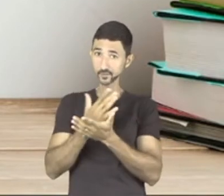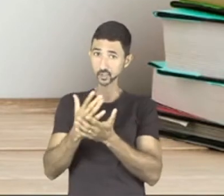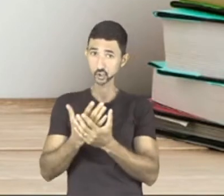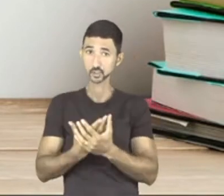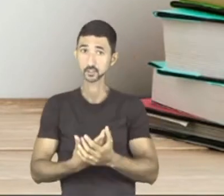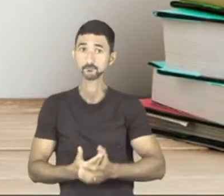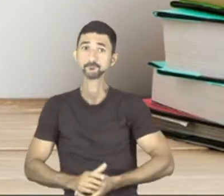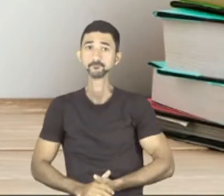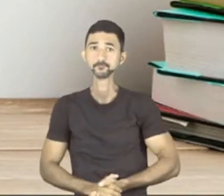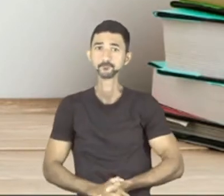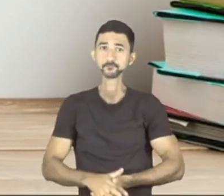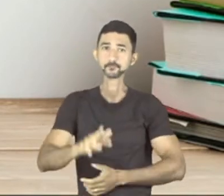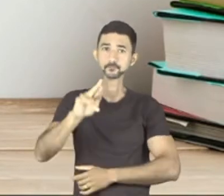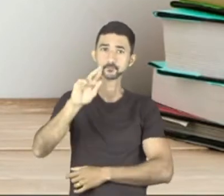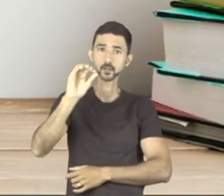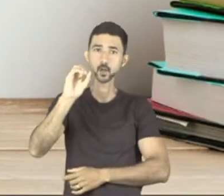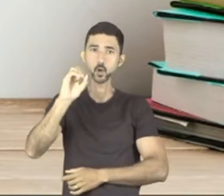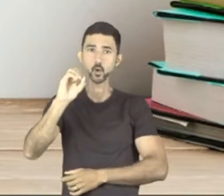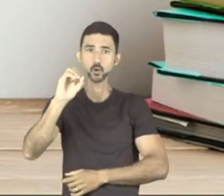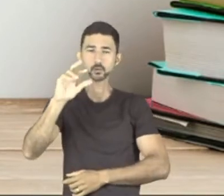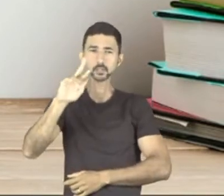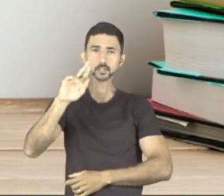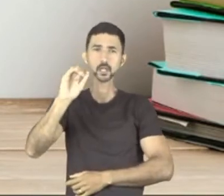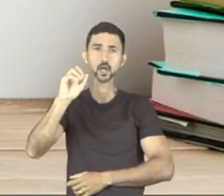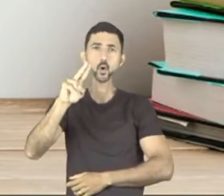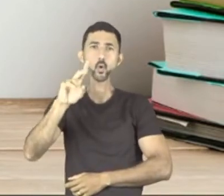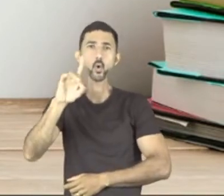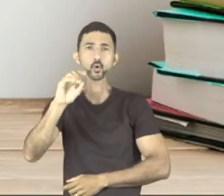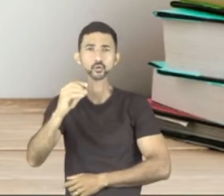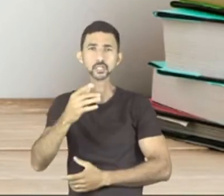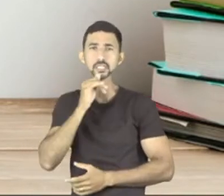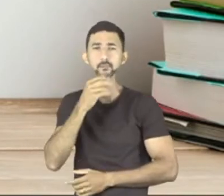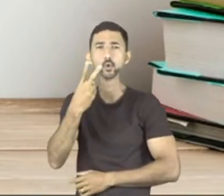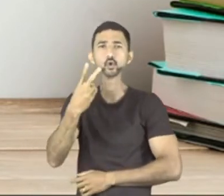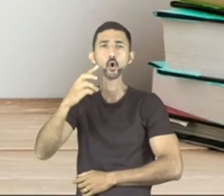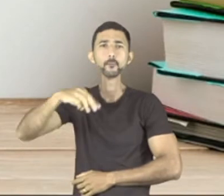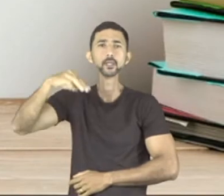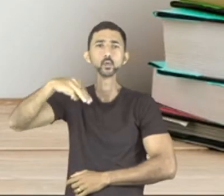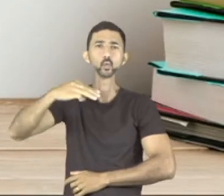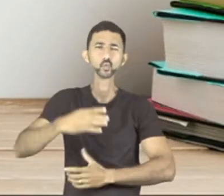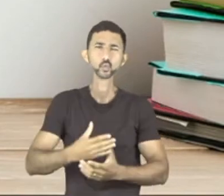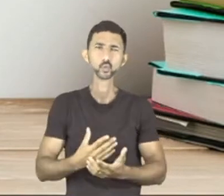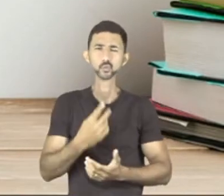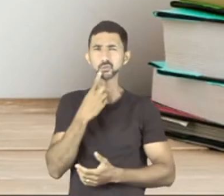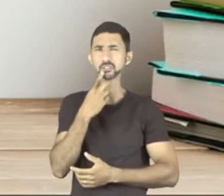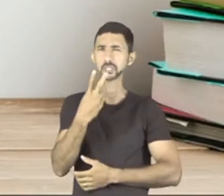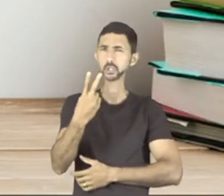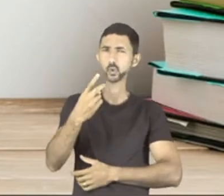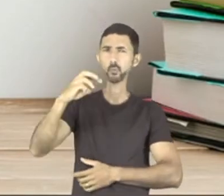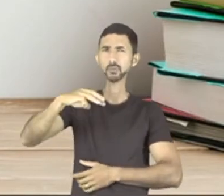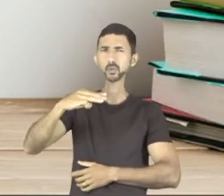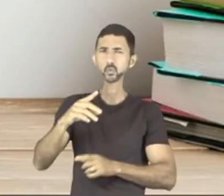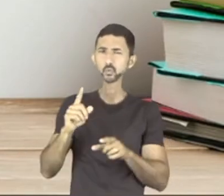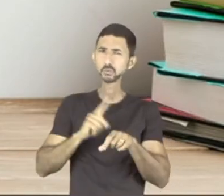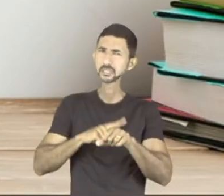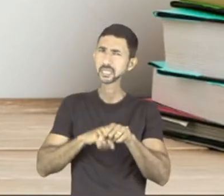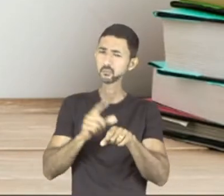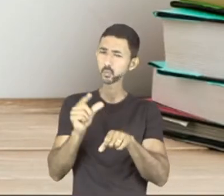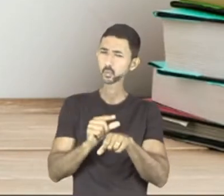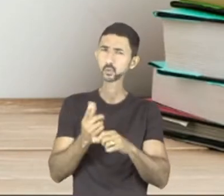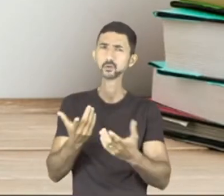rounds. São 3 rounds de 2 minutos. Mas, professor, 2 minutos não é muito